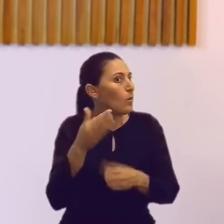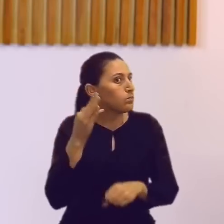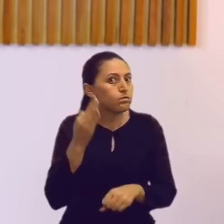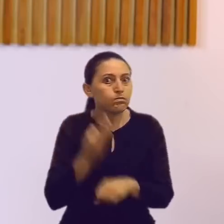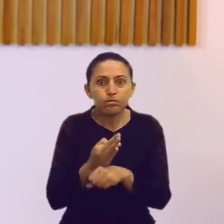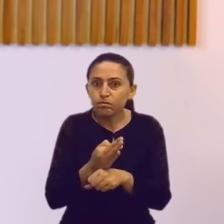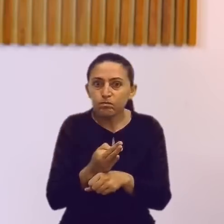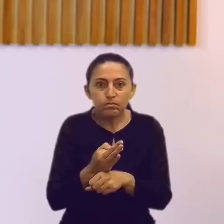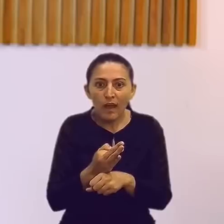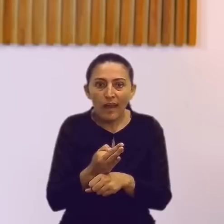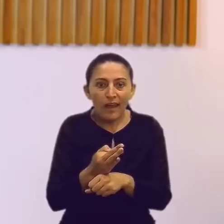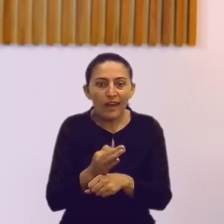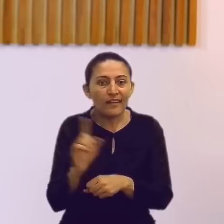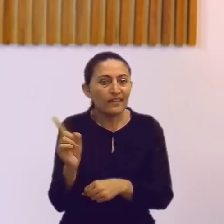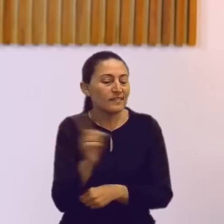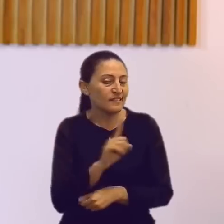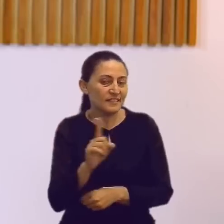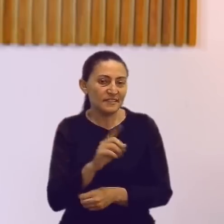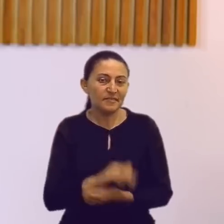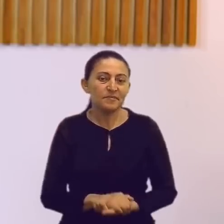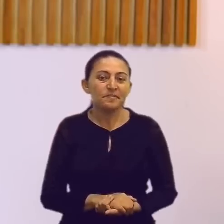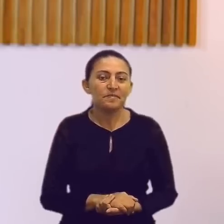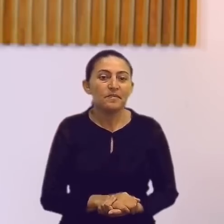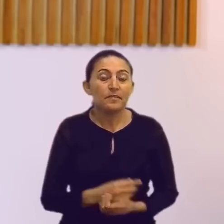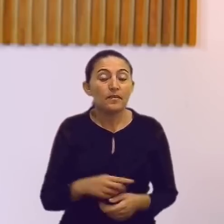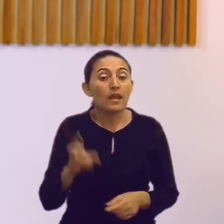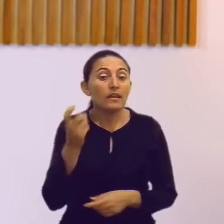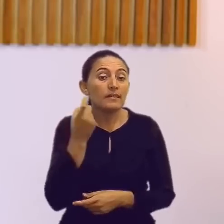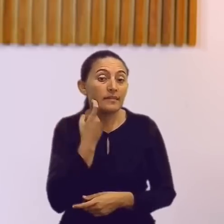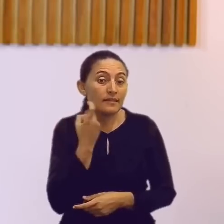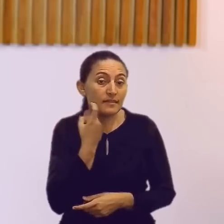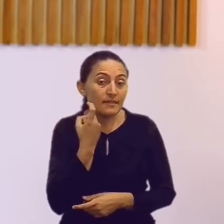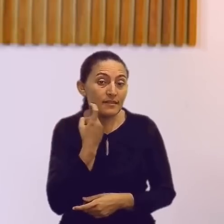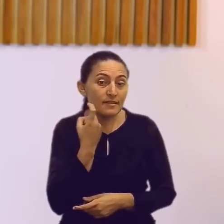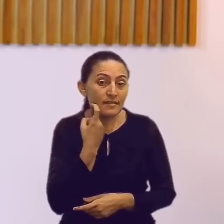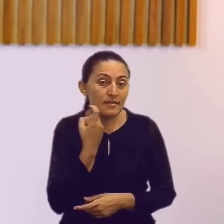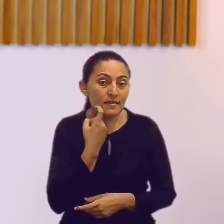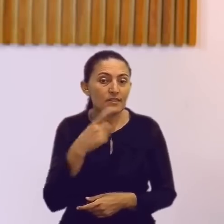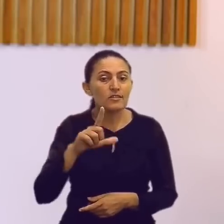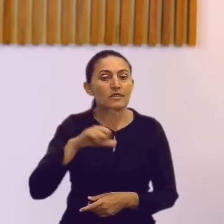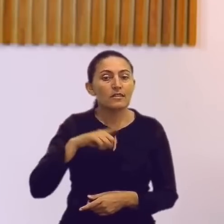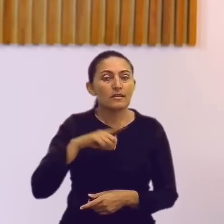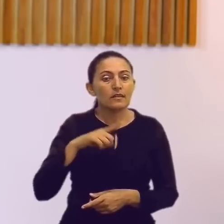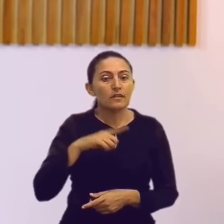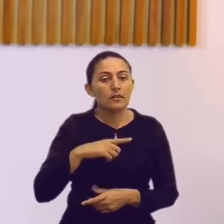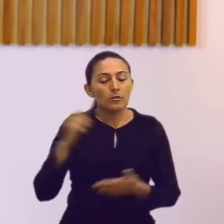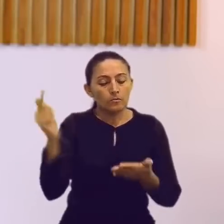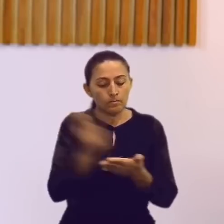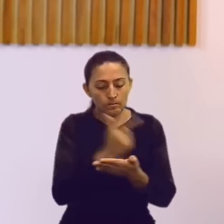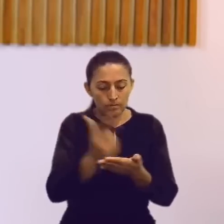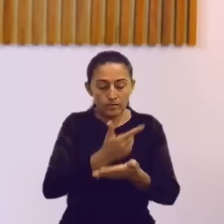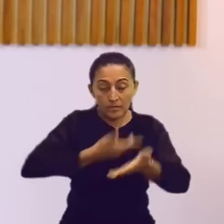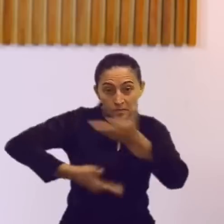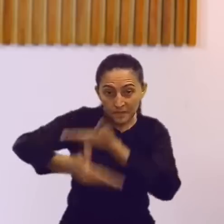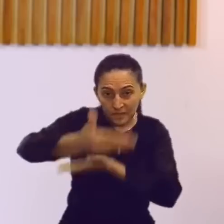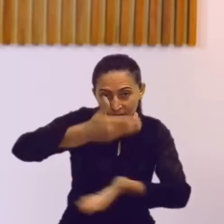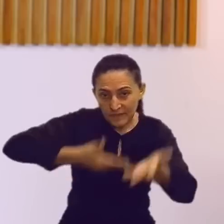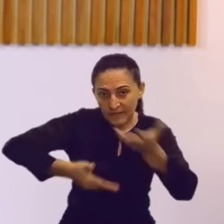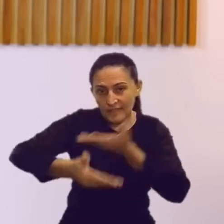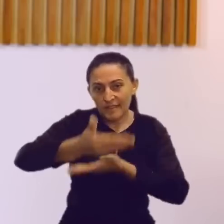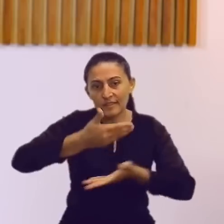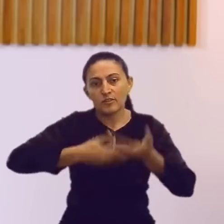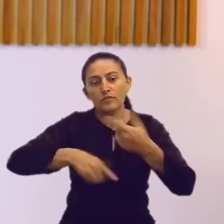mesmo? E na sexta-feira temos o programa da lição interativa, também